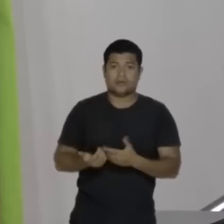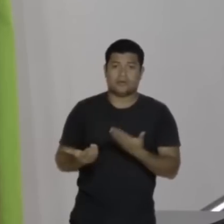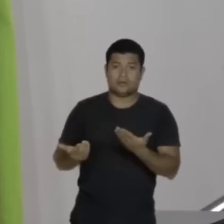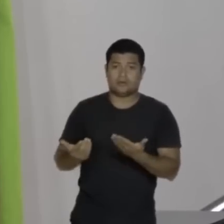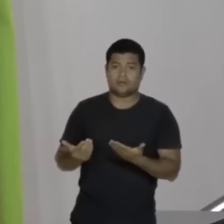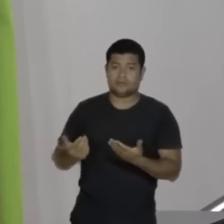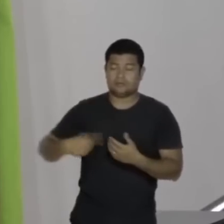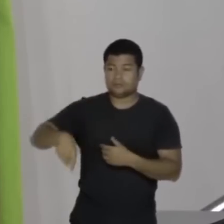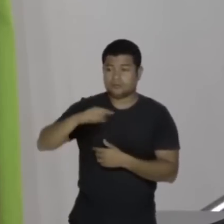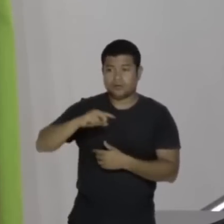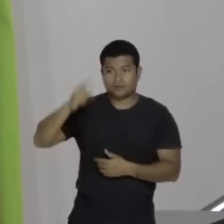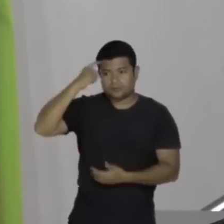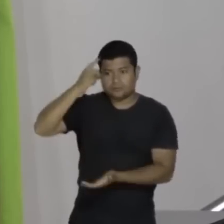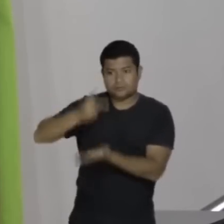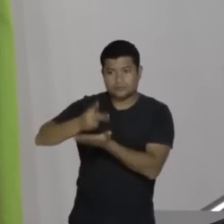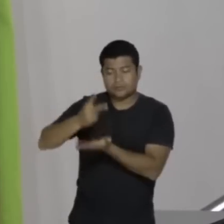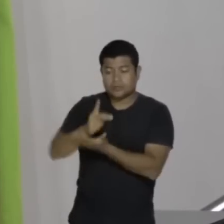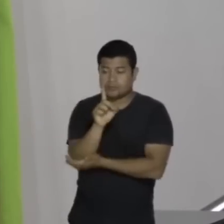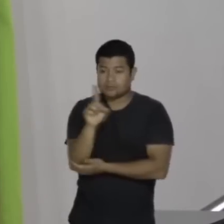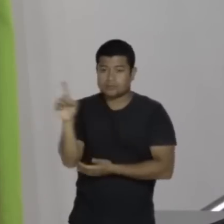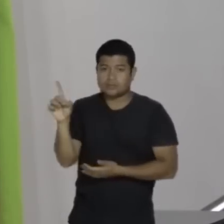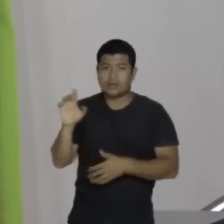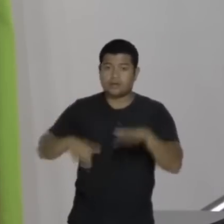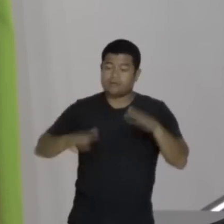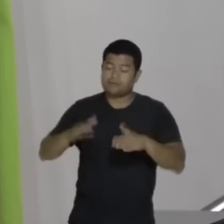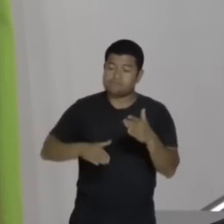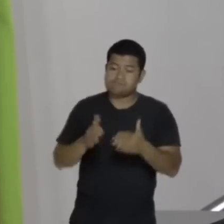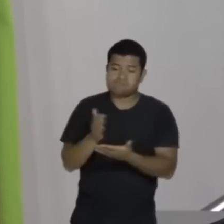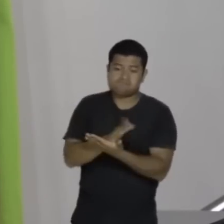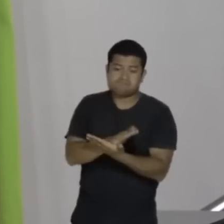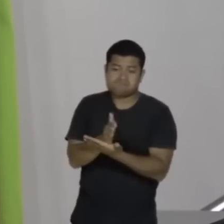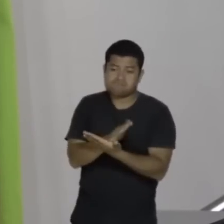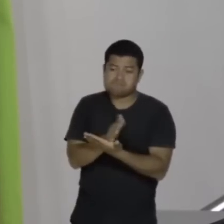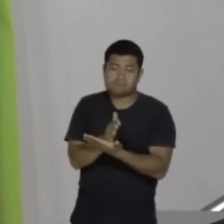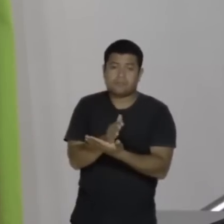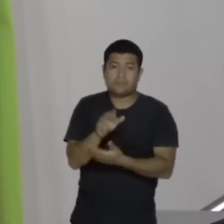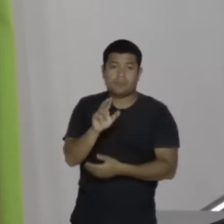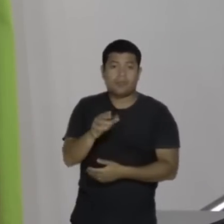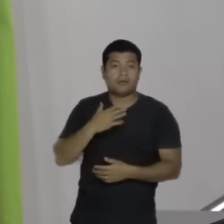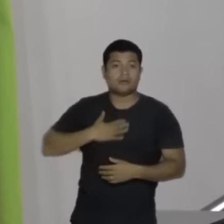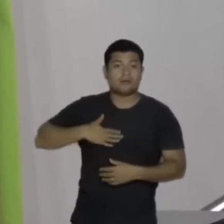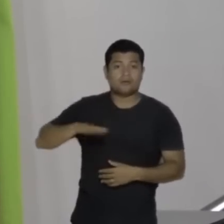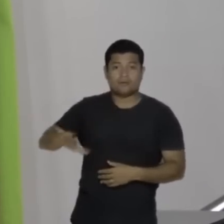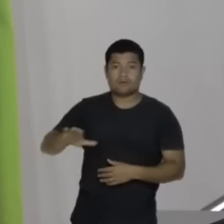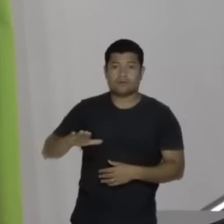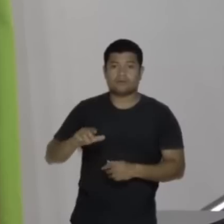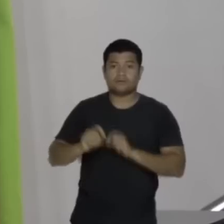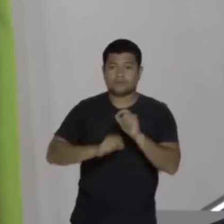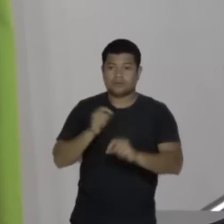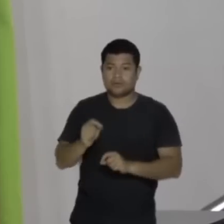conservadores, pessoas de direita, às vezes pessoas que nem têm lado, mas que simplesmente não gostam das falcatruas do PT.